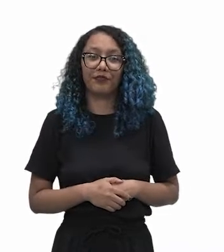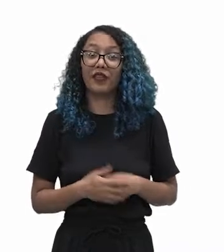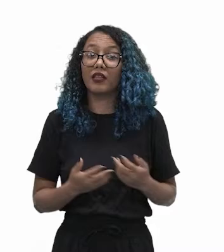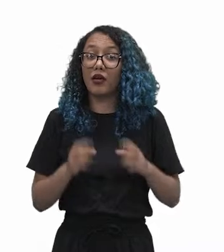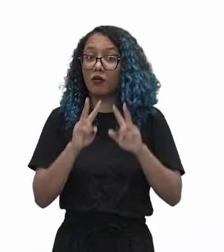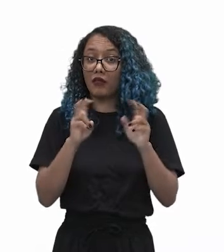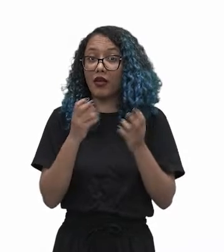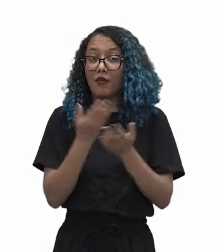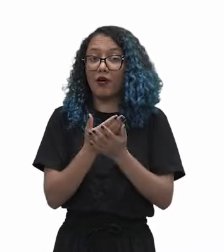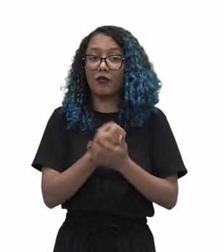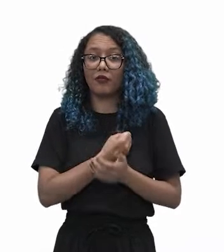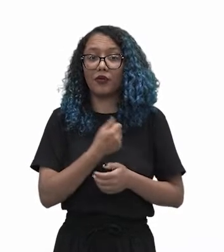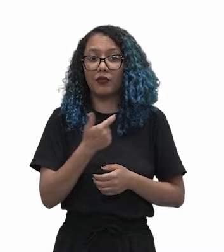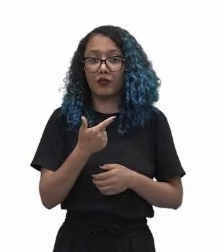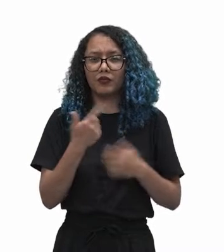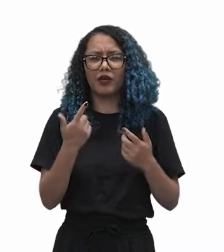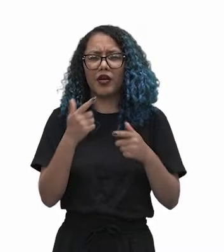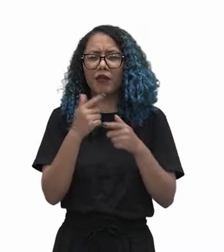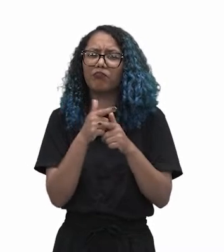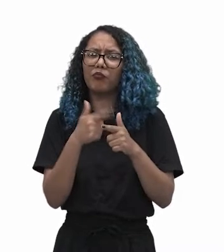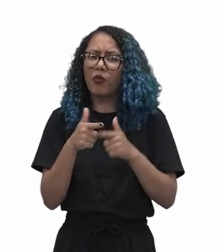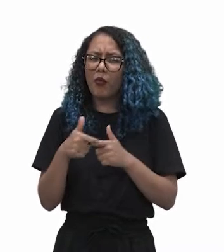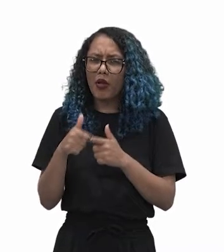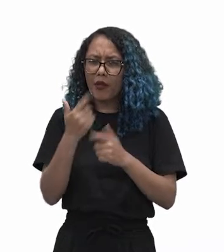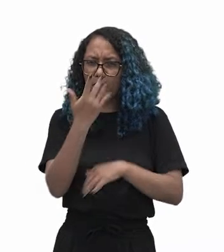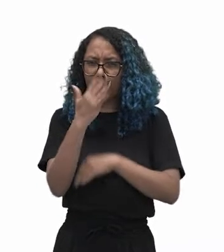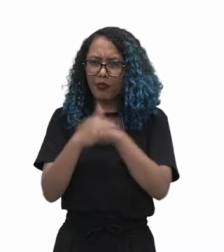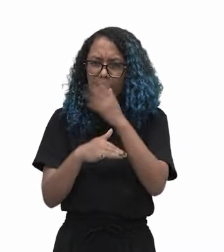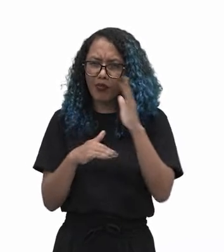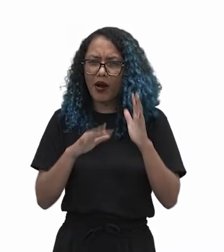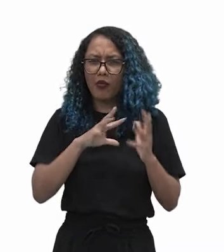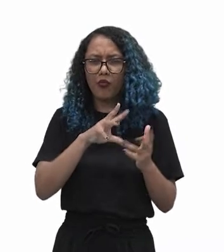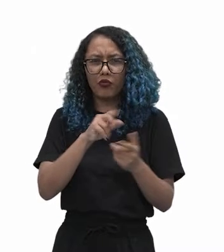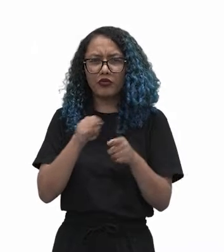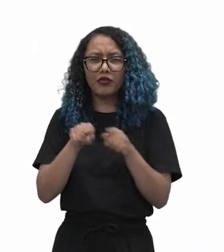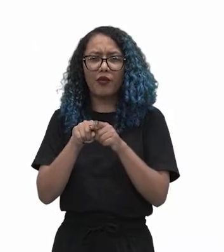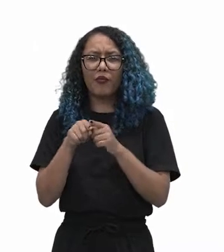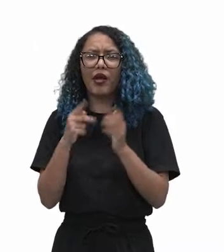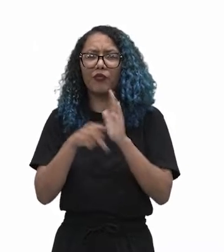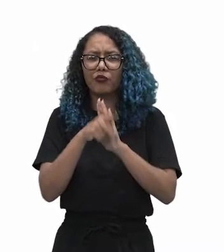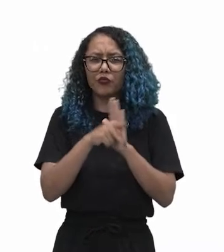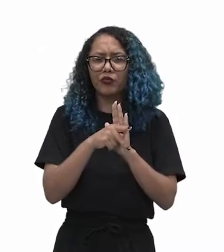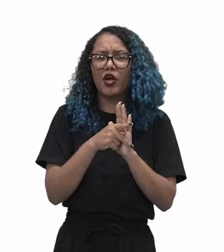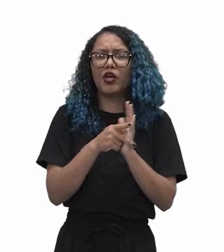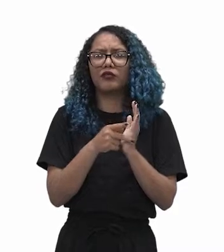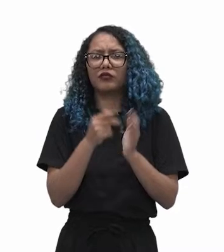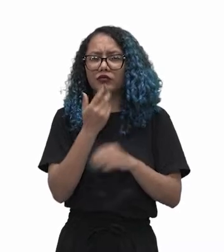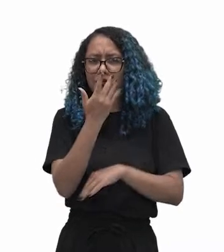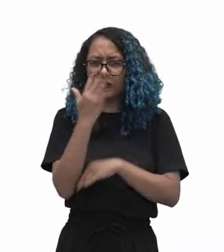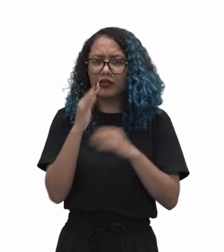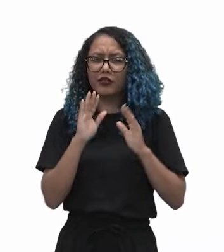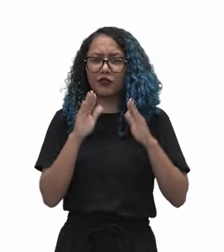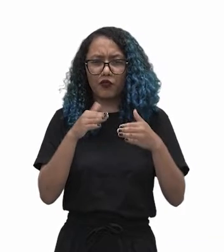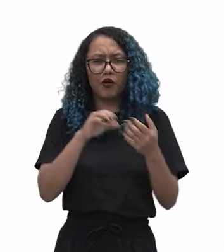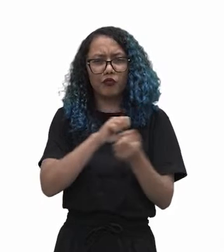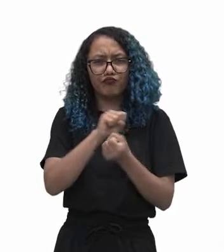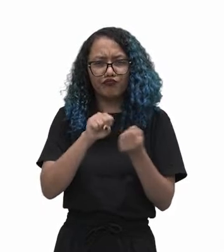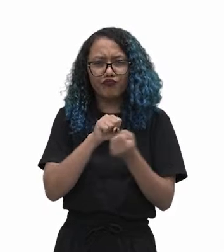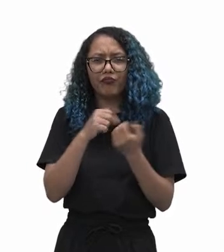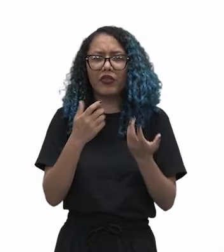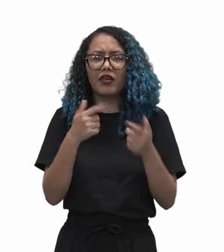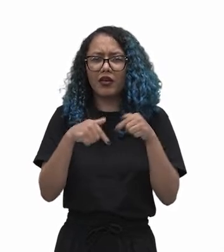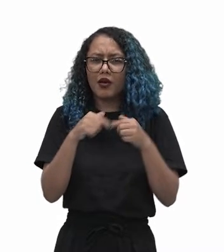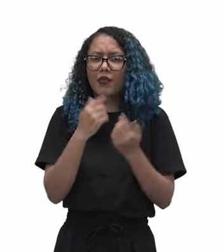aula 2, problemas ambientais mundiais e políticas ambientais para a sustentabilidade,